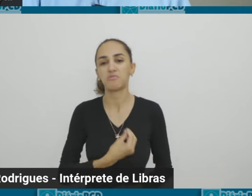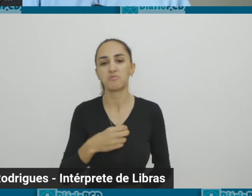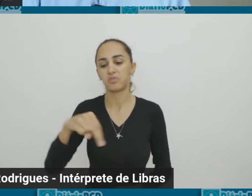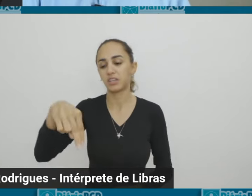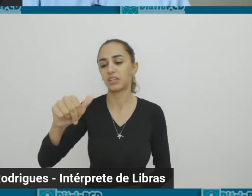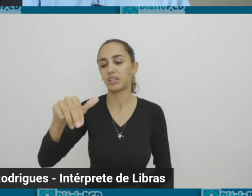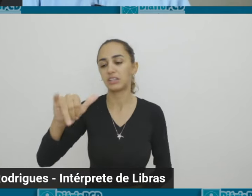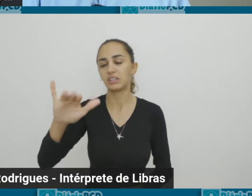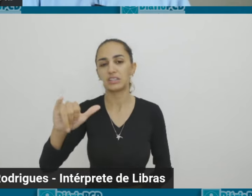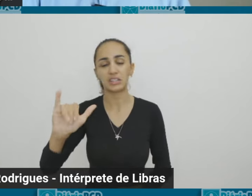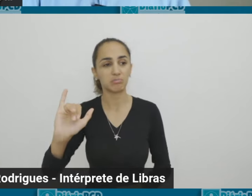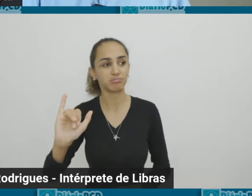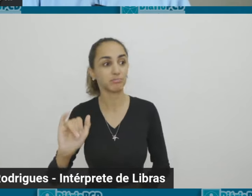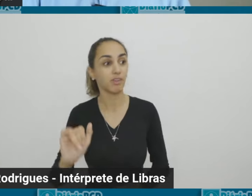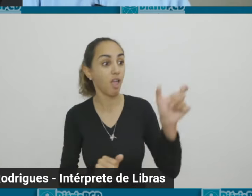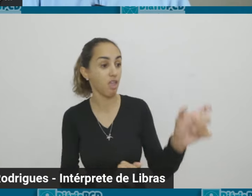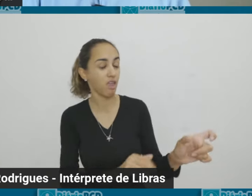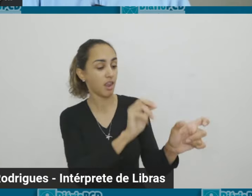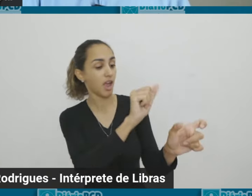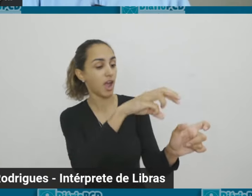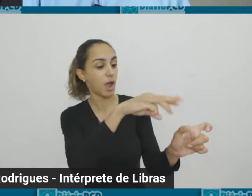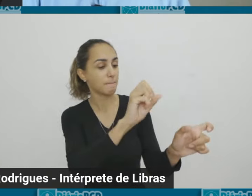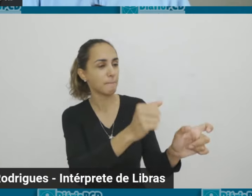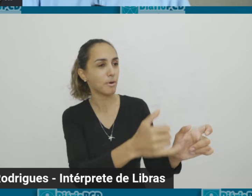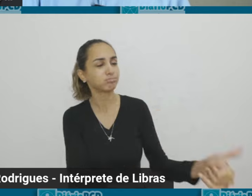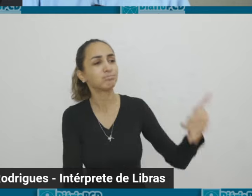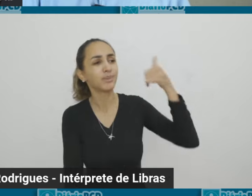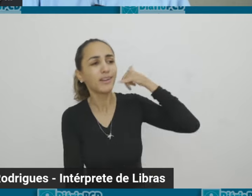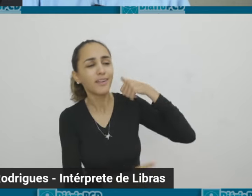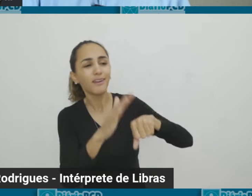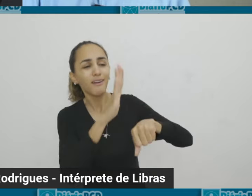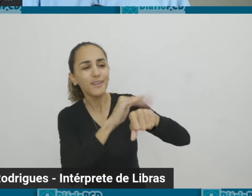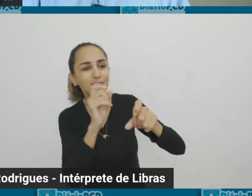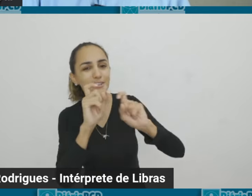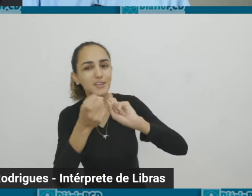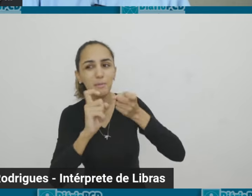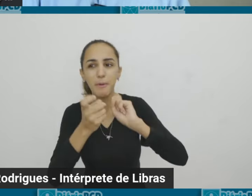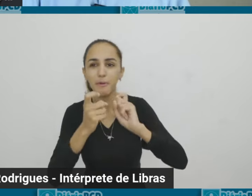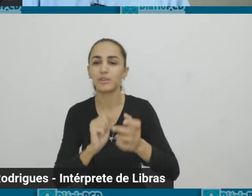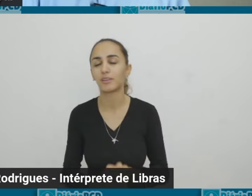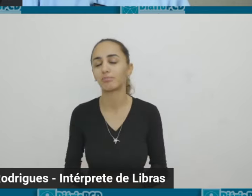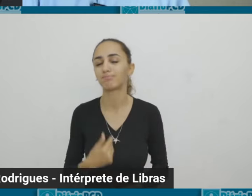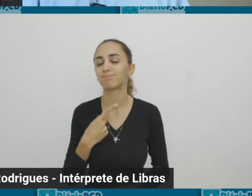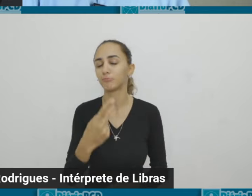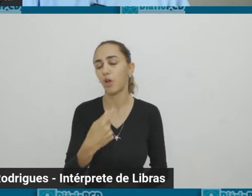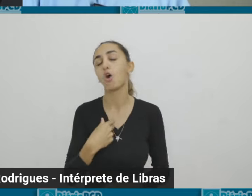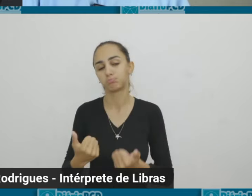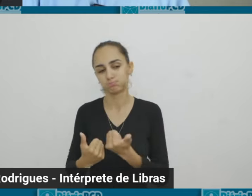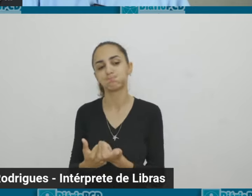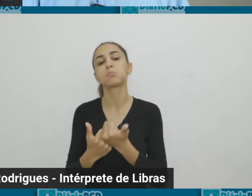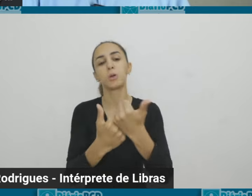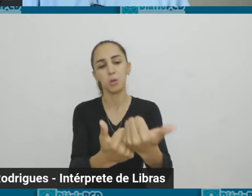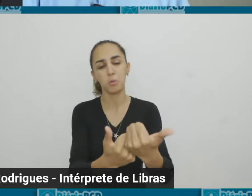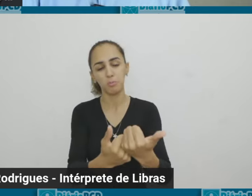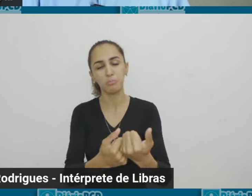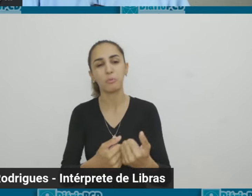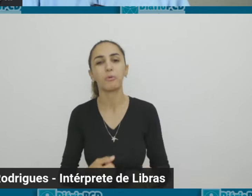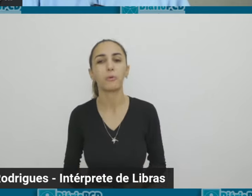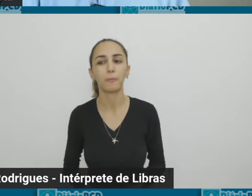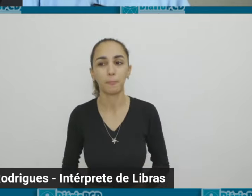reunião. Aí eu fui lá na reunião com ele. Falei, amigo, você tem todo o meu apoio. Só quero que você crie a